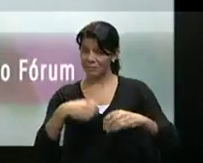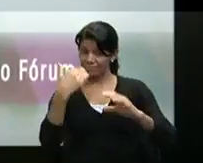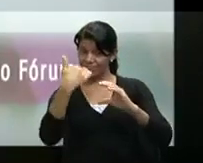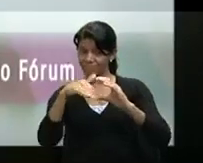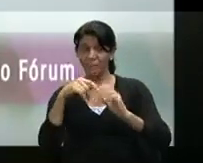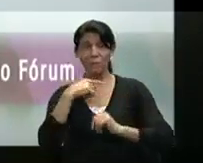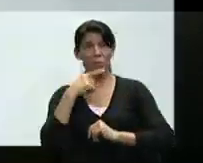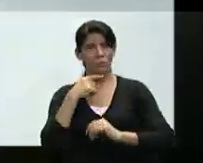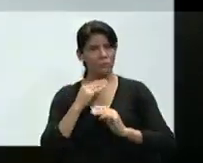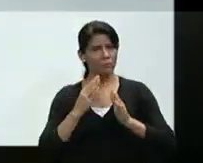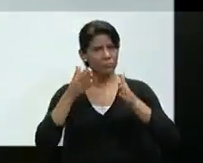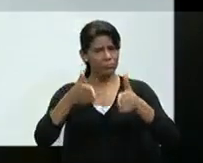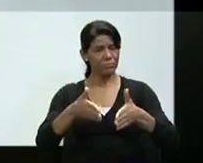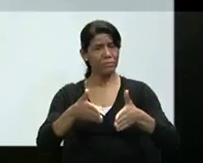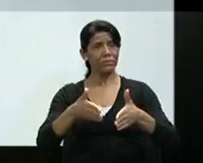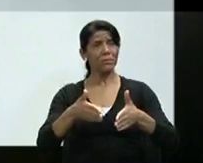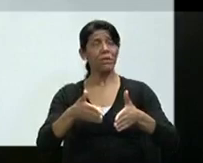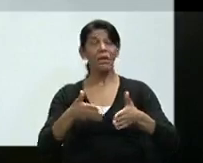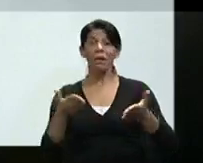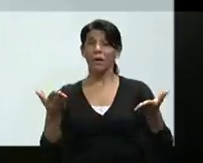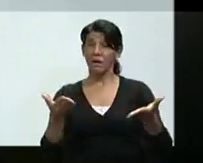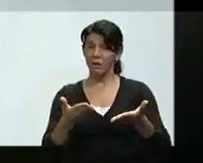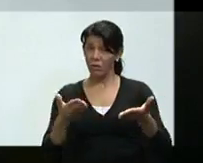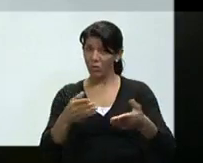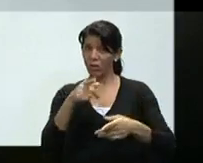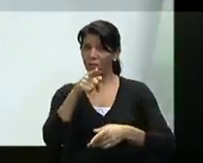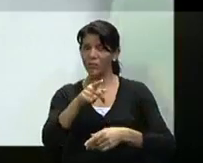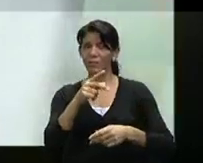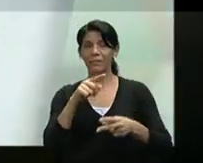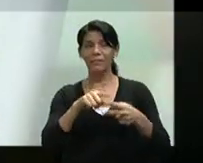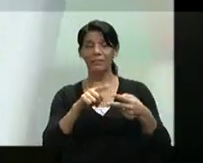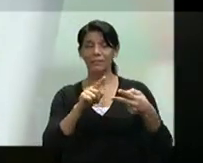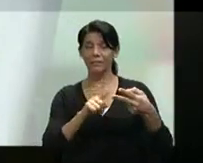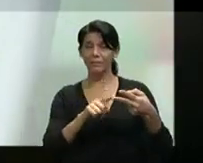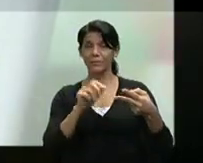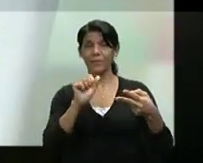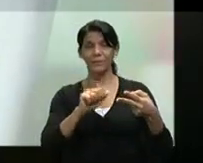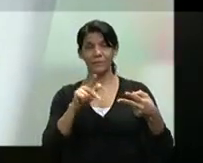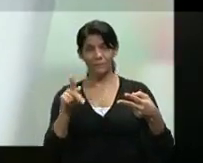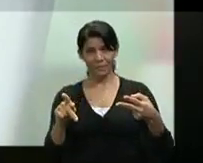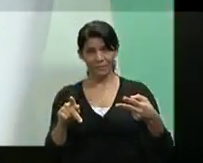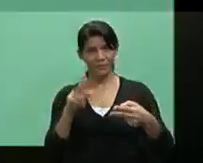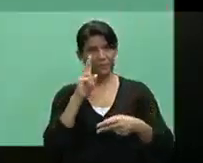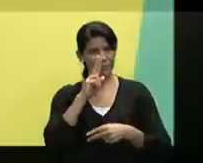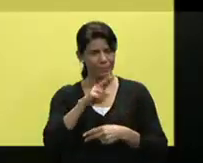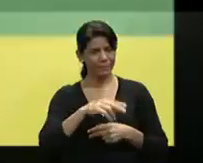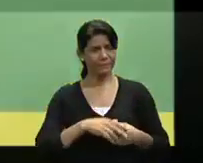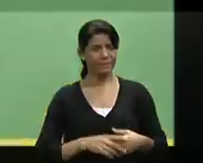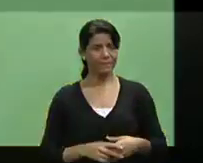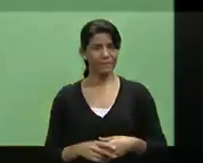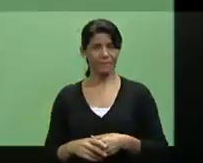suas dúvidas no fórum. Agora é hora de passarmos para a segunda situação problema. Confere aí.